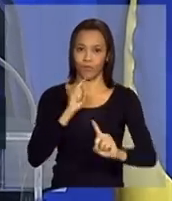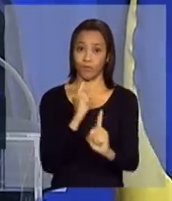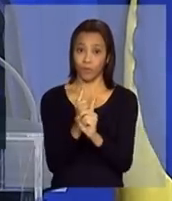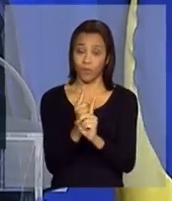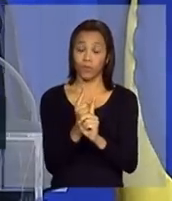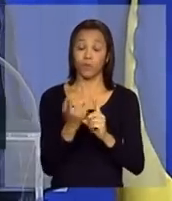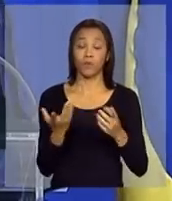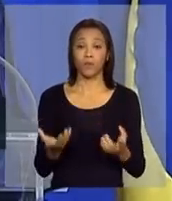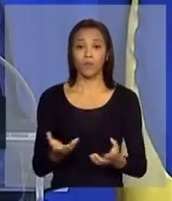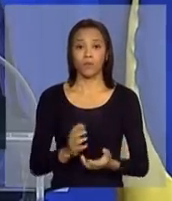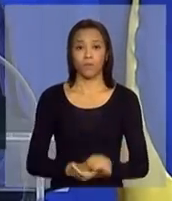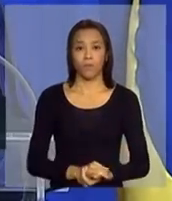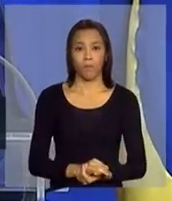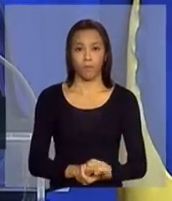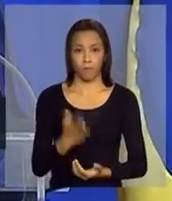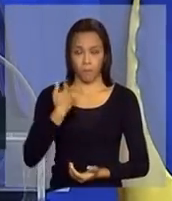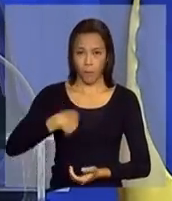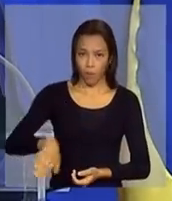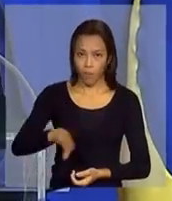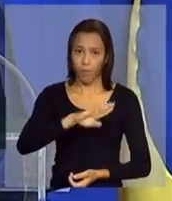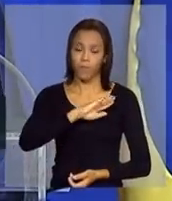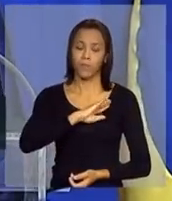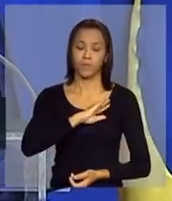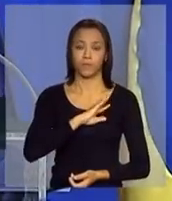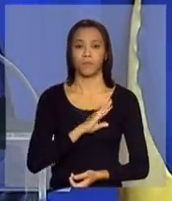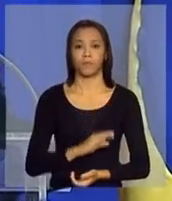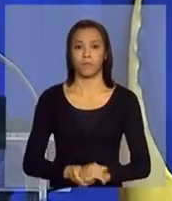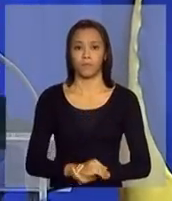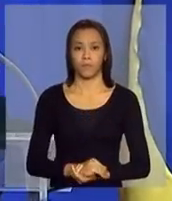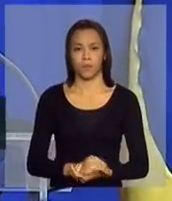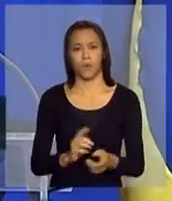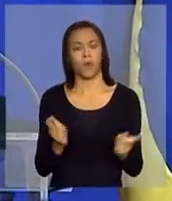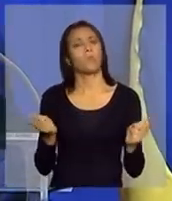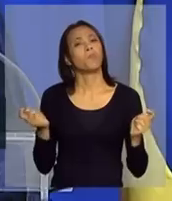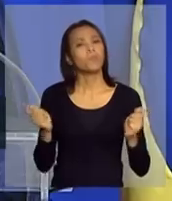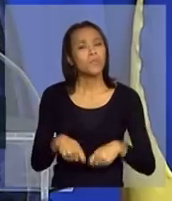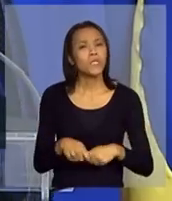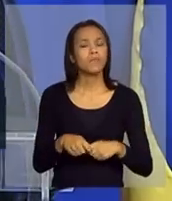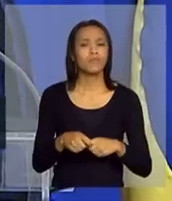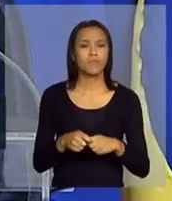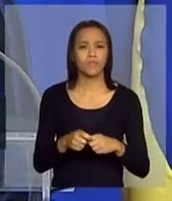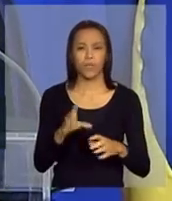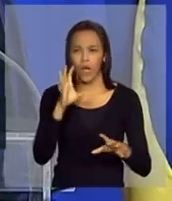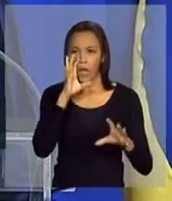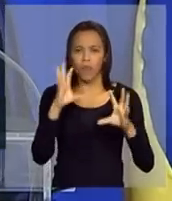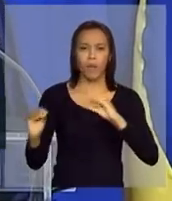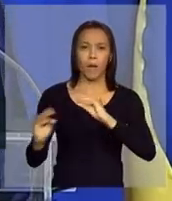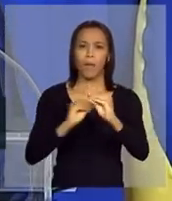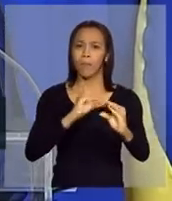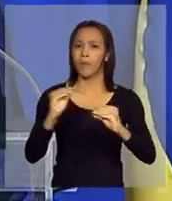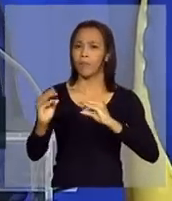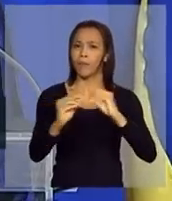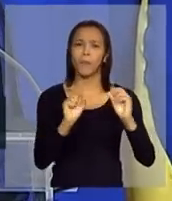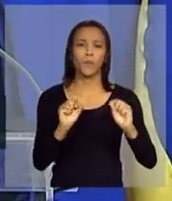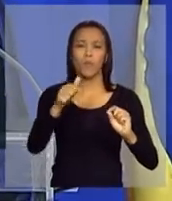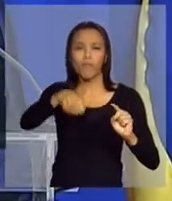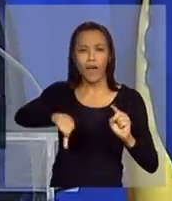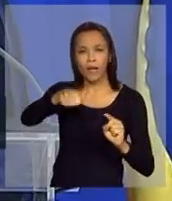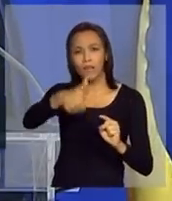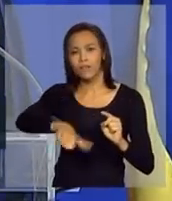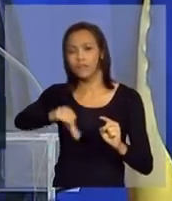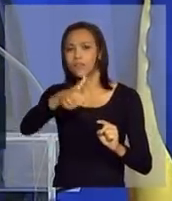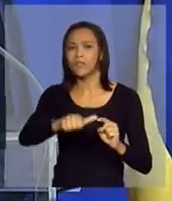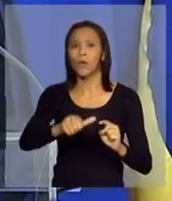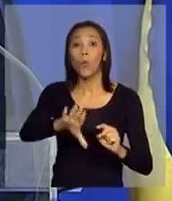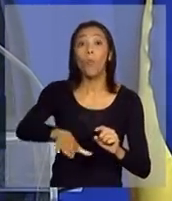que nós pudemos ouvir hoje, entre nós, uma avaliação melhor do que